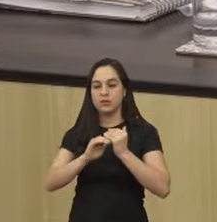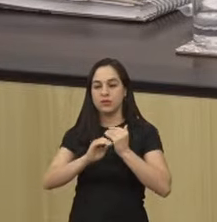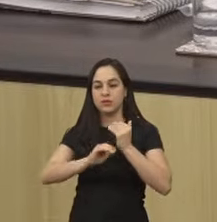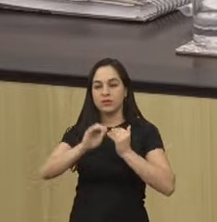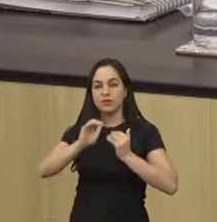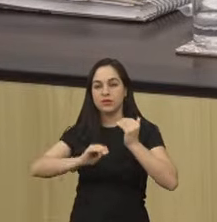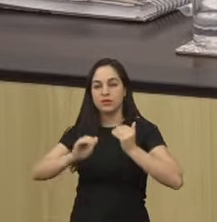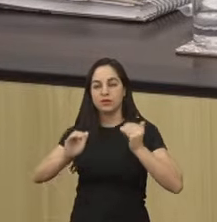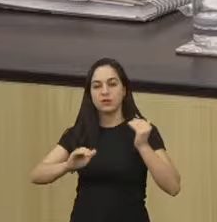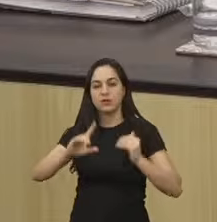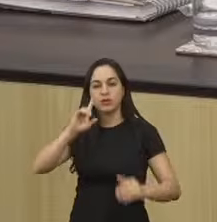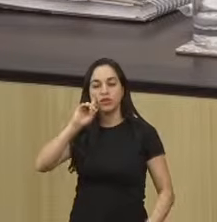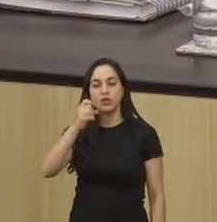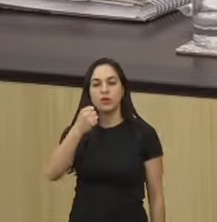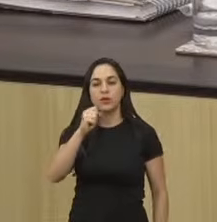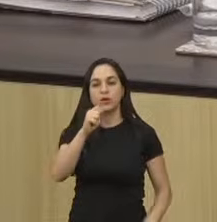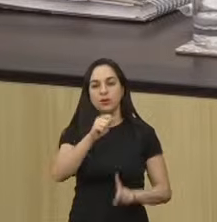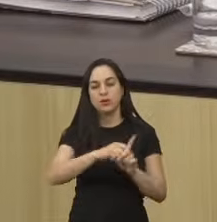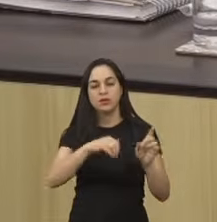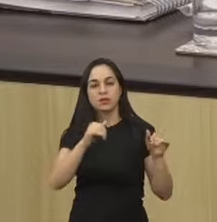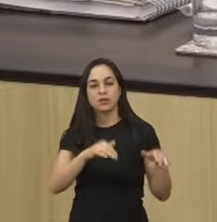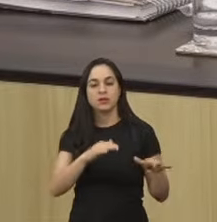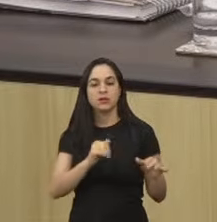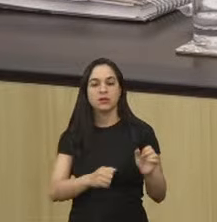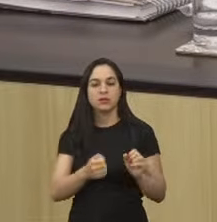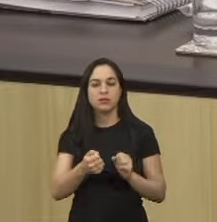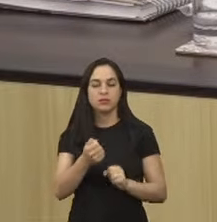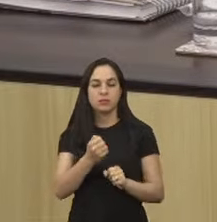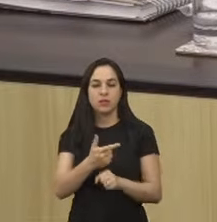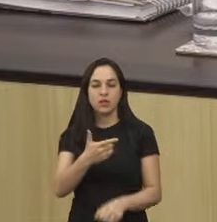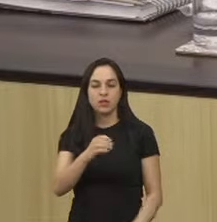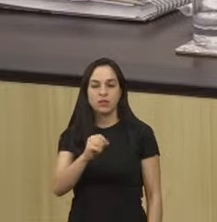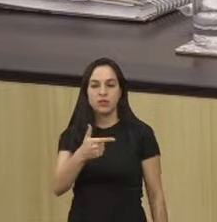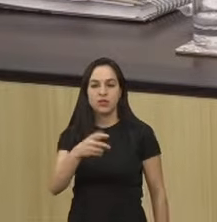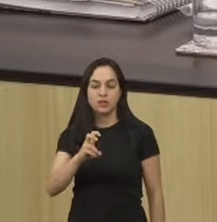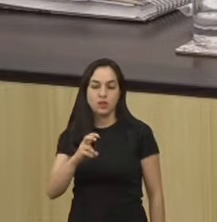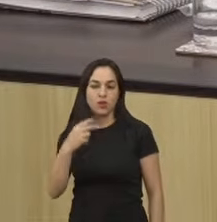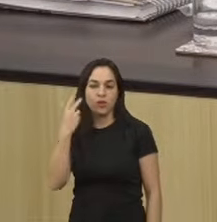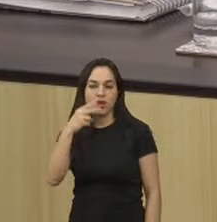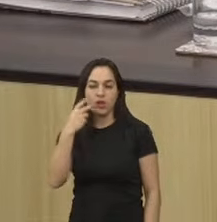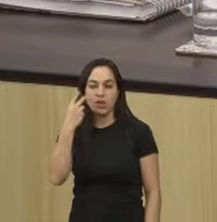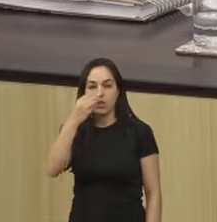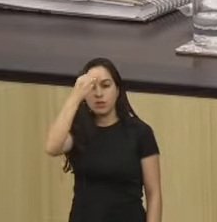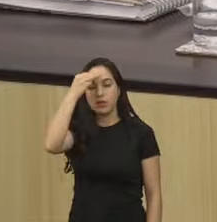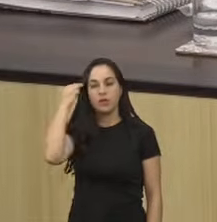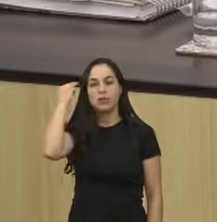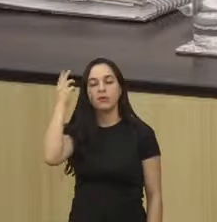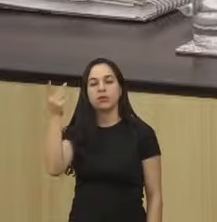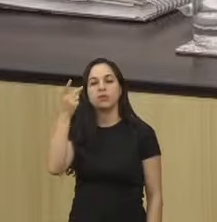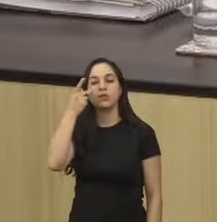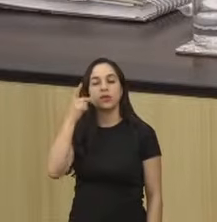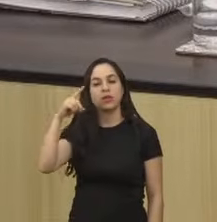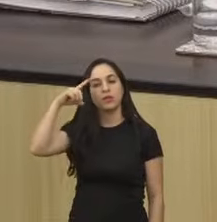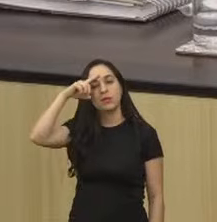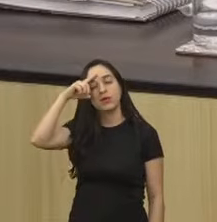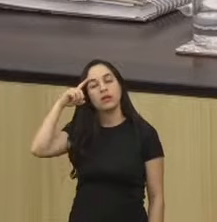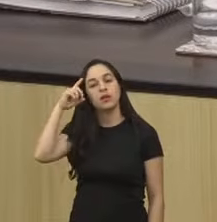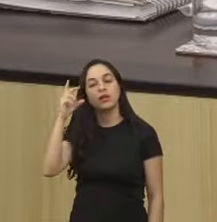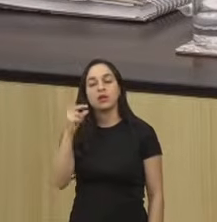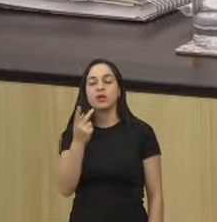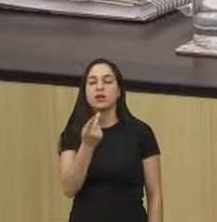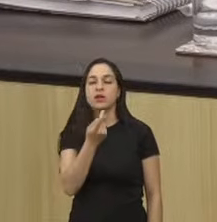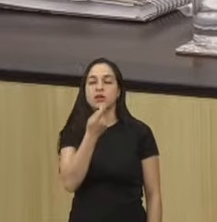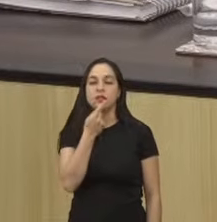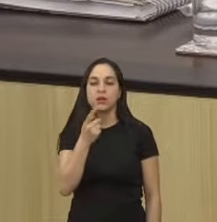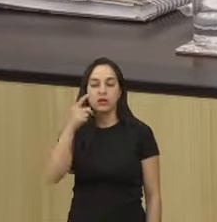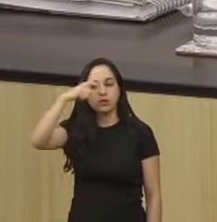2 de setembro de 2025, autoria Paulinho do Esporte, vereadora Maria Amélia, Jean Araújo, Daniel Mariano, Hernani Barreto, Joeques